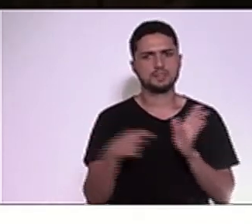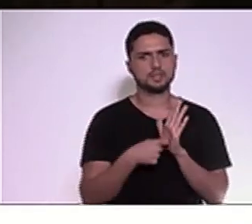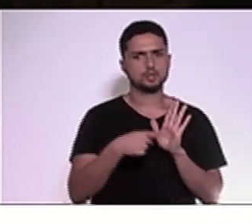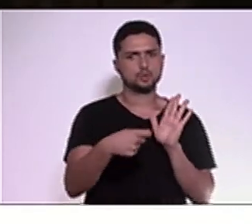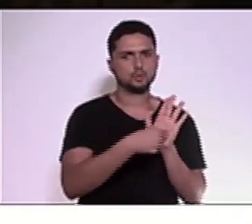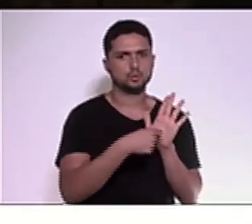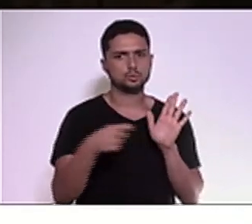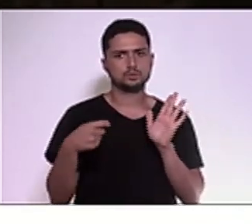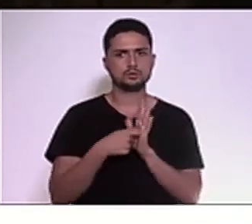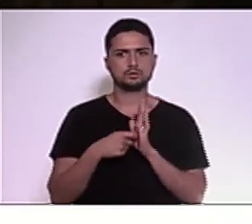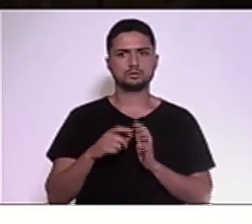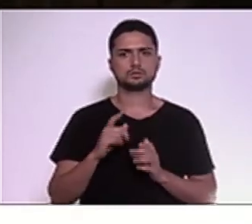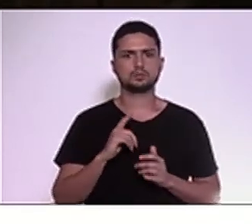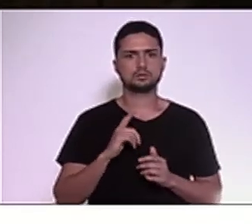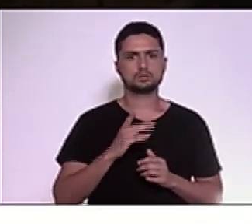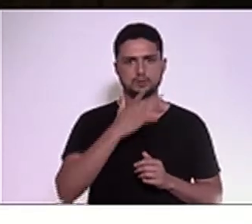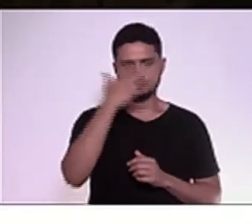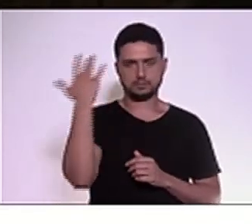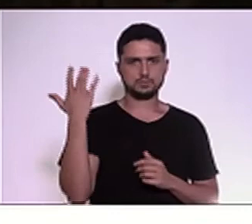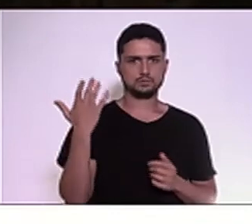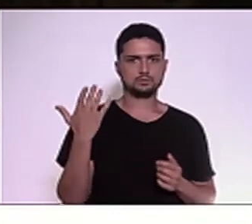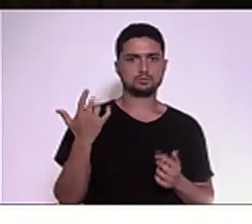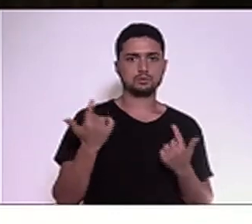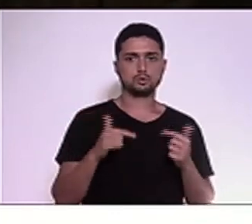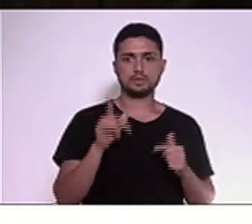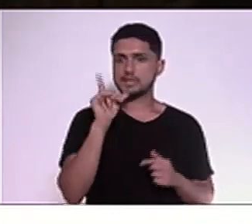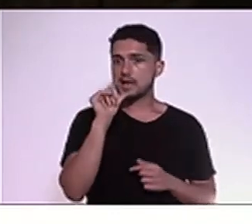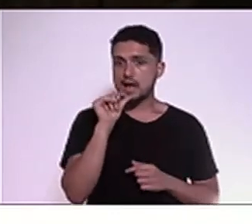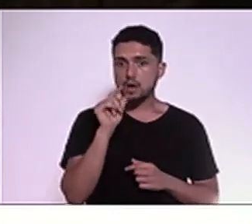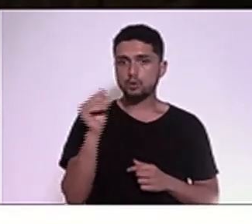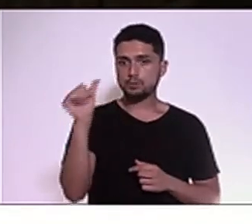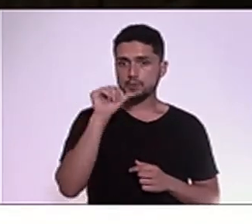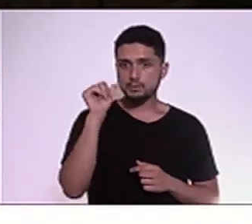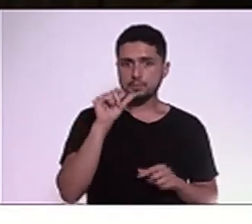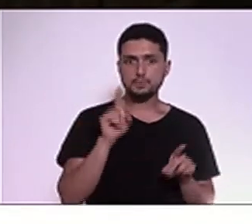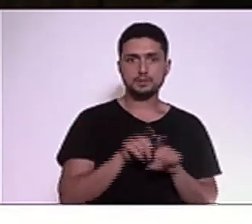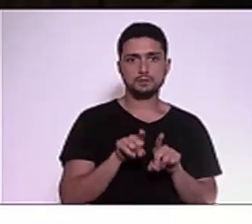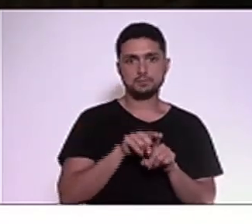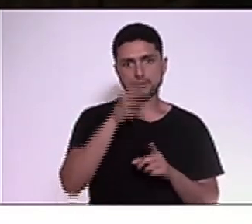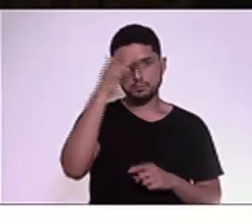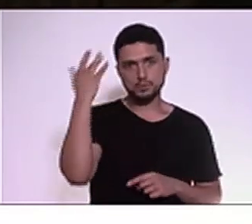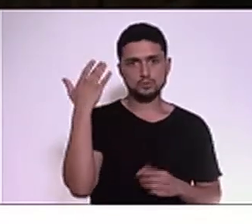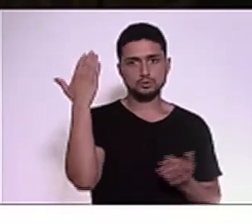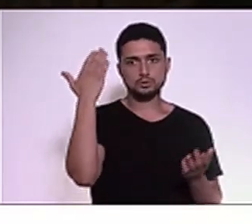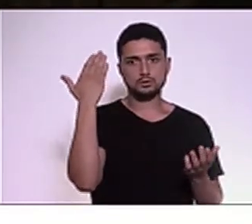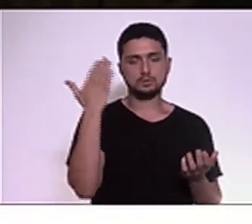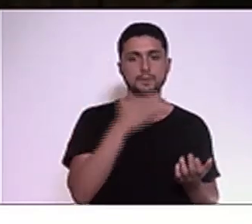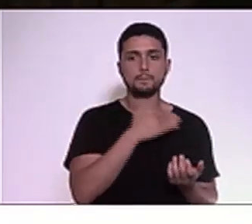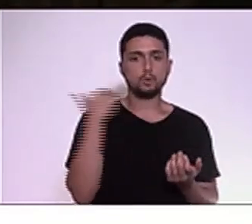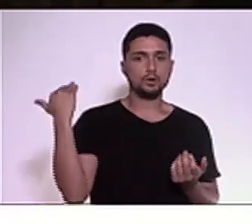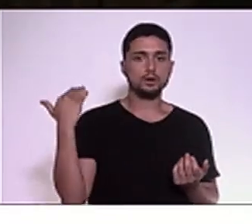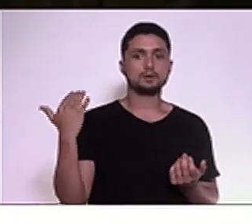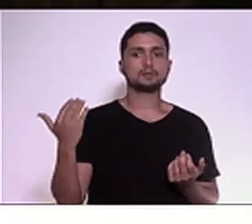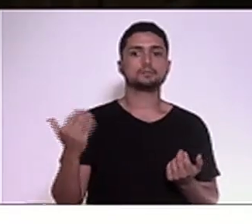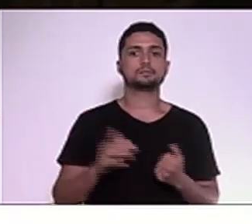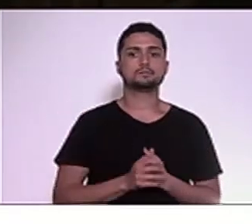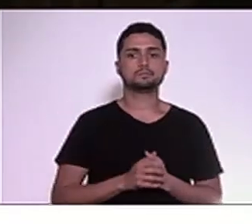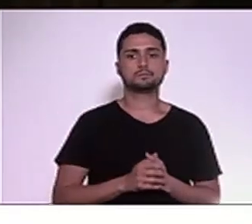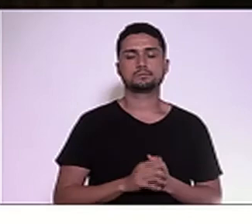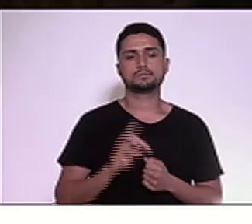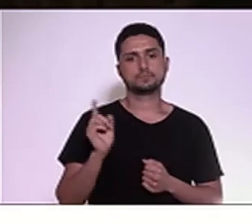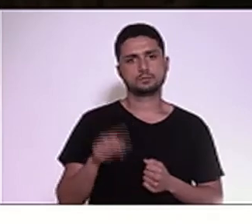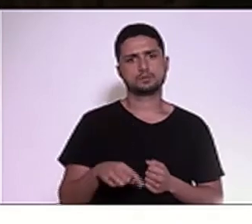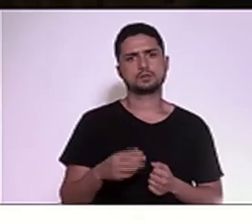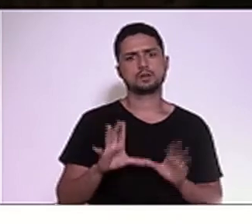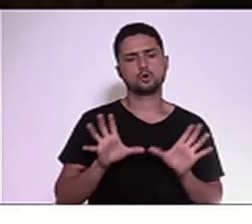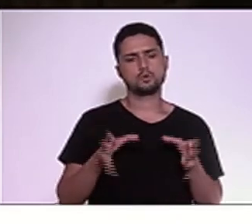de violações, desde pessoas que não têm água para beber, até pessoas que perderam a sua vida. Então, é uma comissão muito